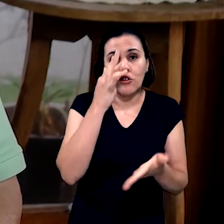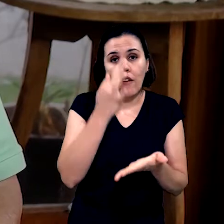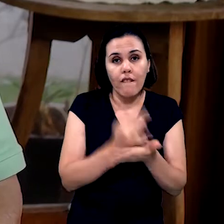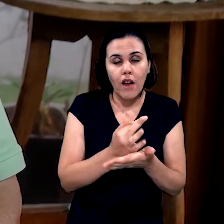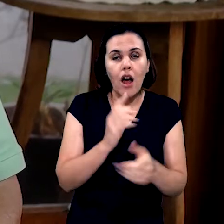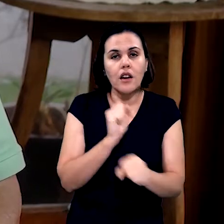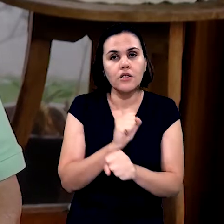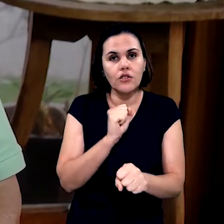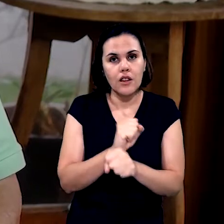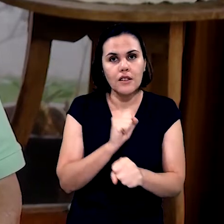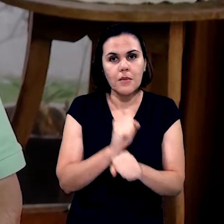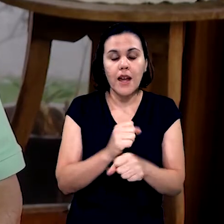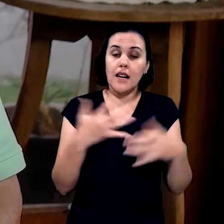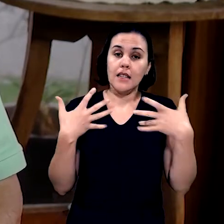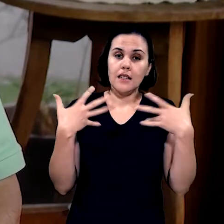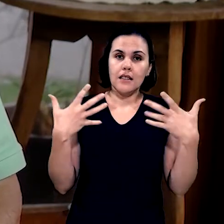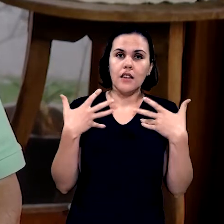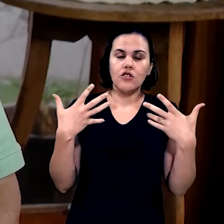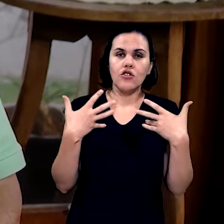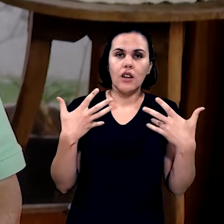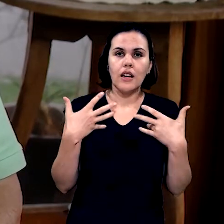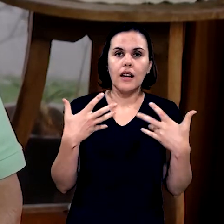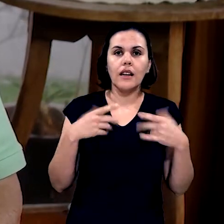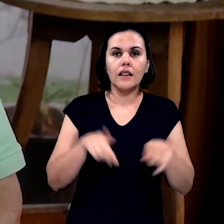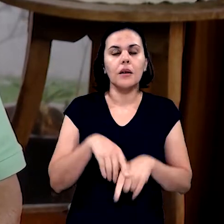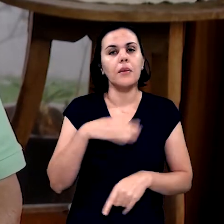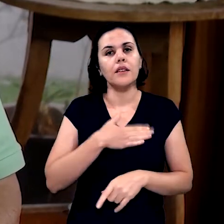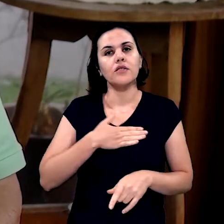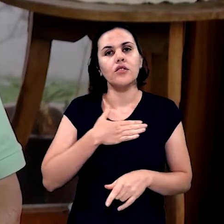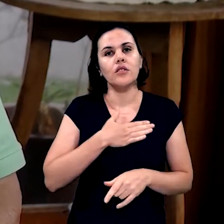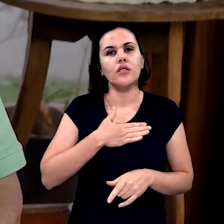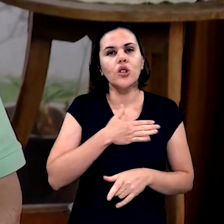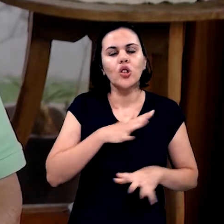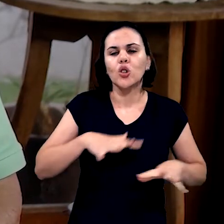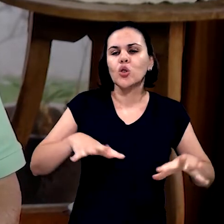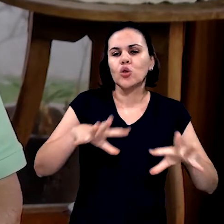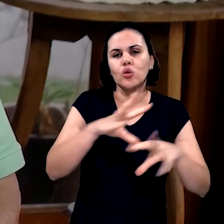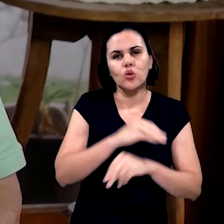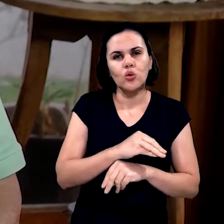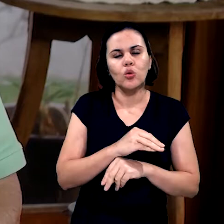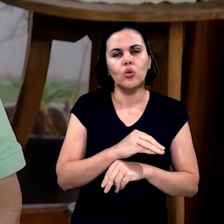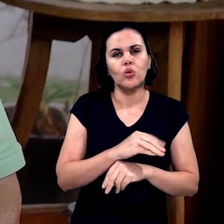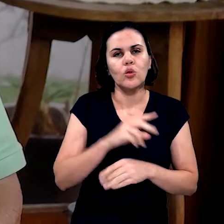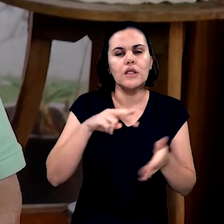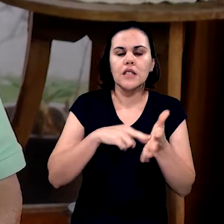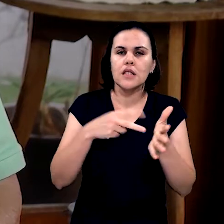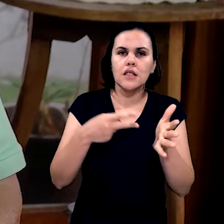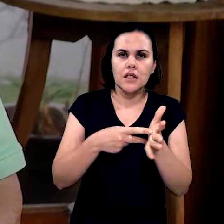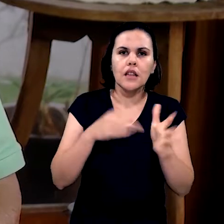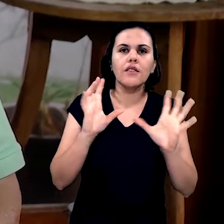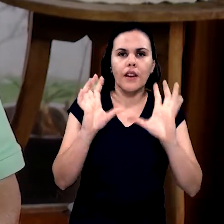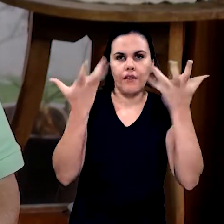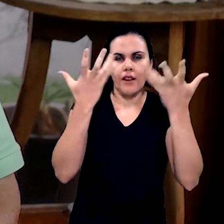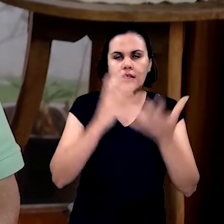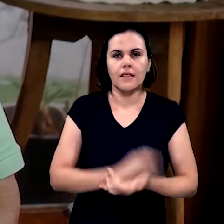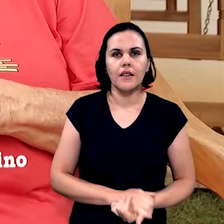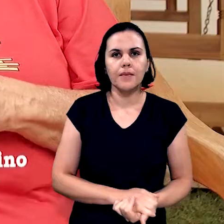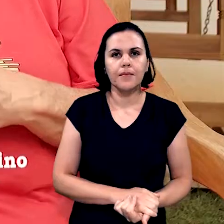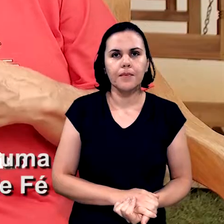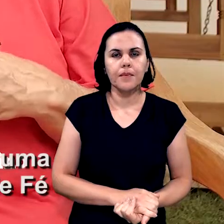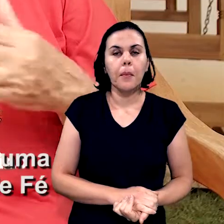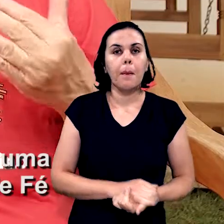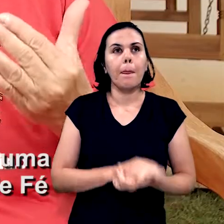de fé, de esperança, de alegria, de satisfação. Isso tudo para mim é o significado dessa